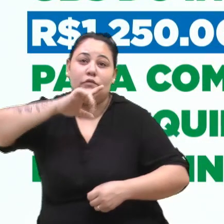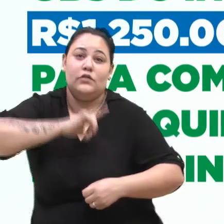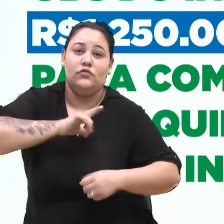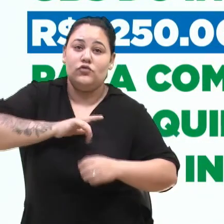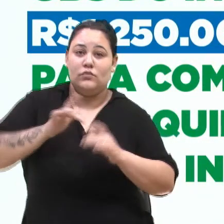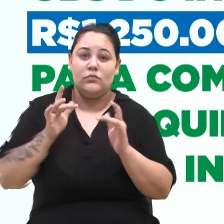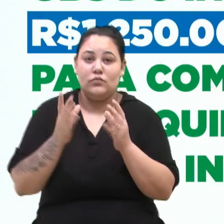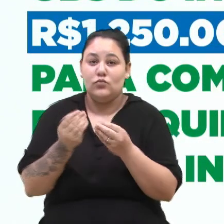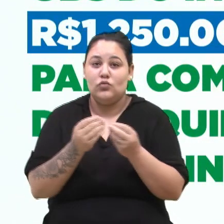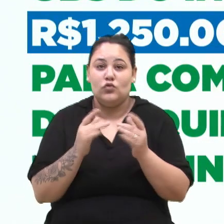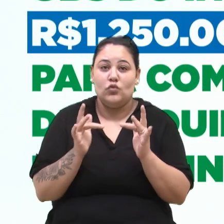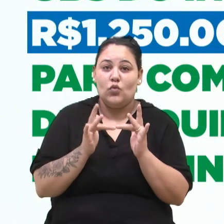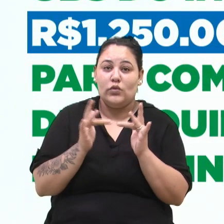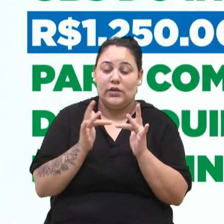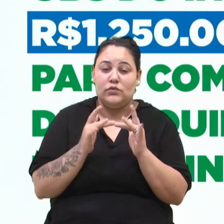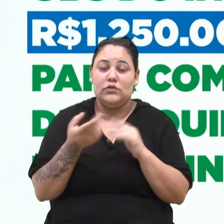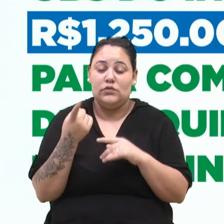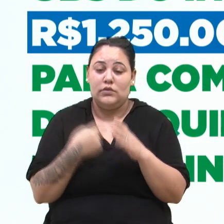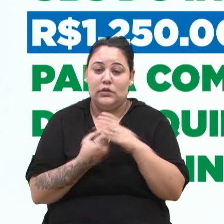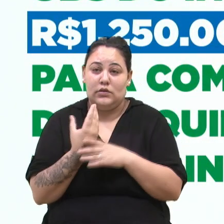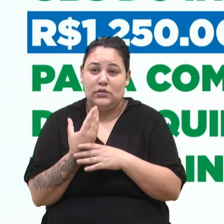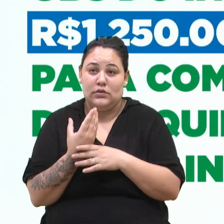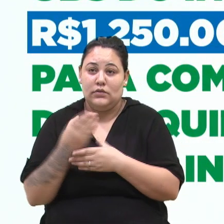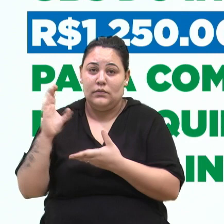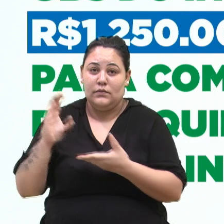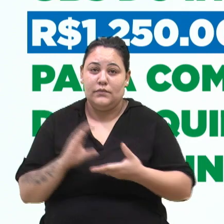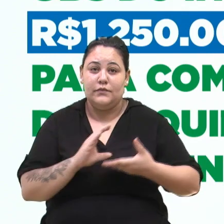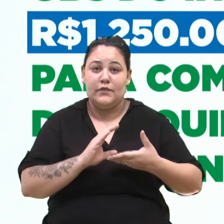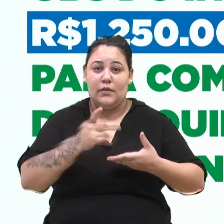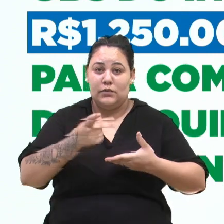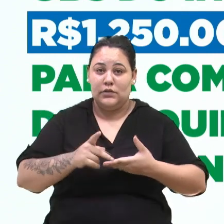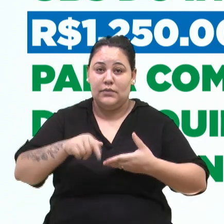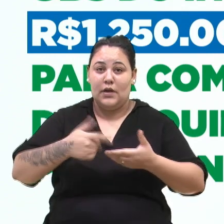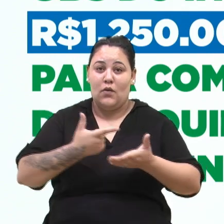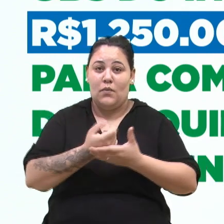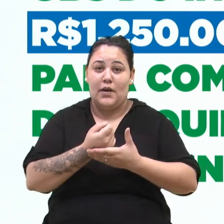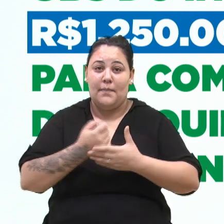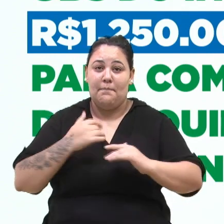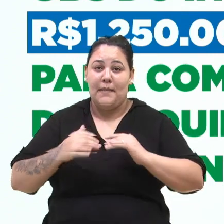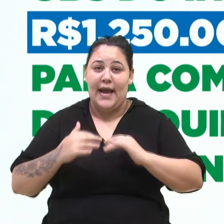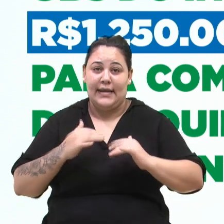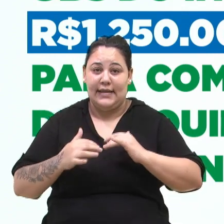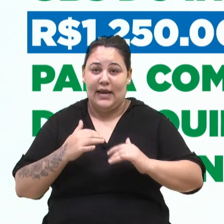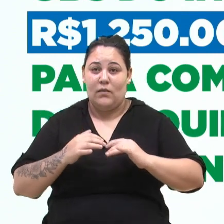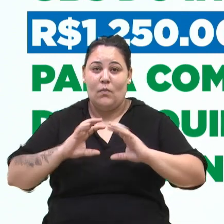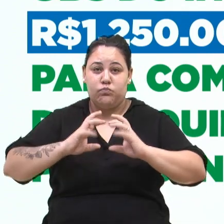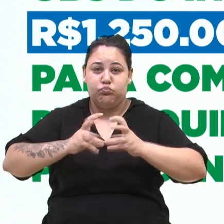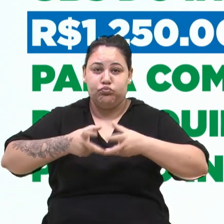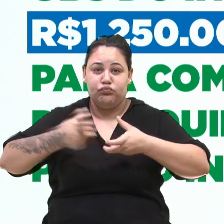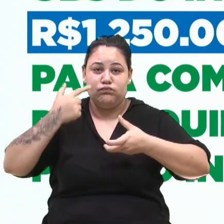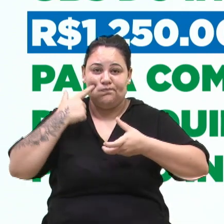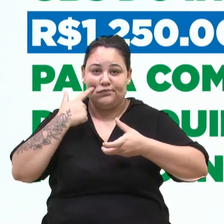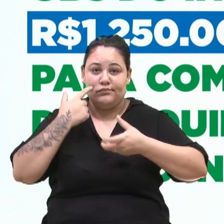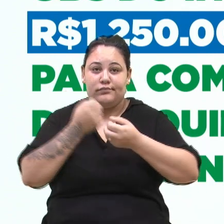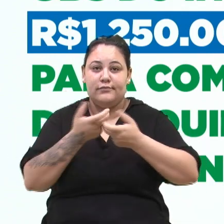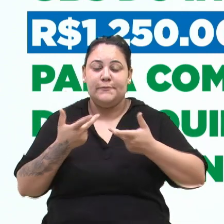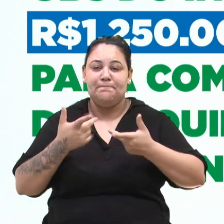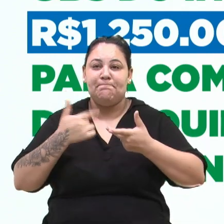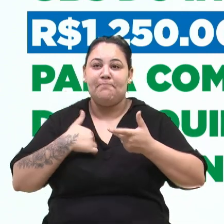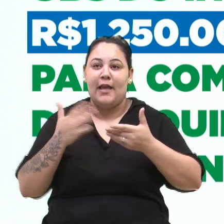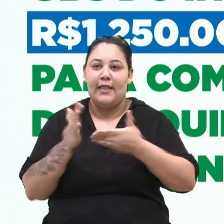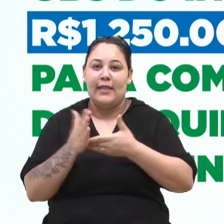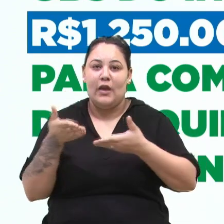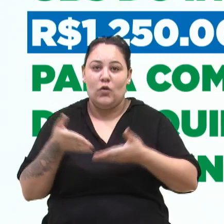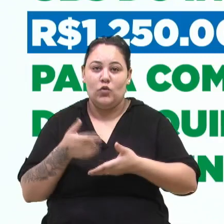e que eu traria emendas para a compra de máquinas para o nosso interior. Até o presente momento, esse vereador